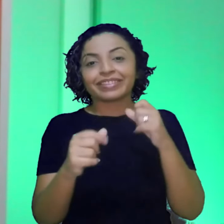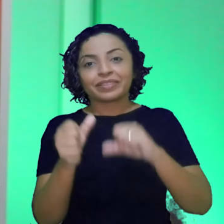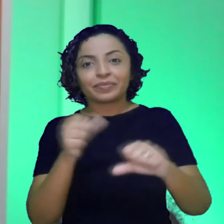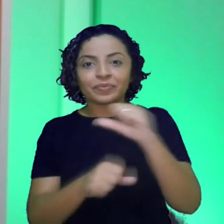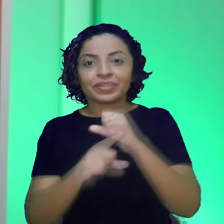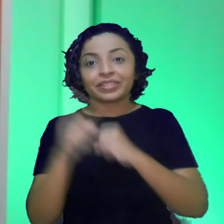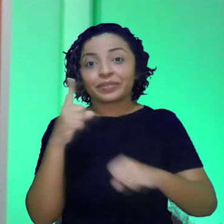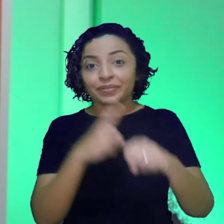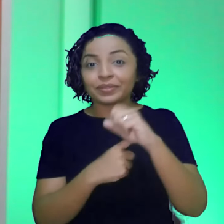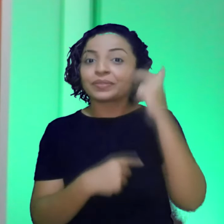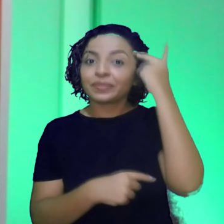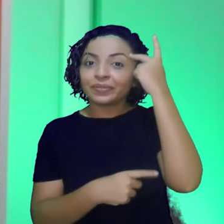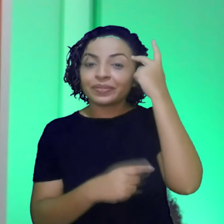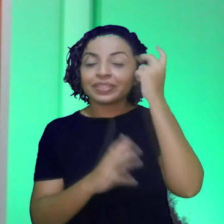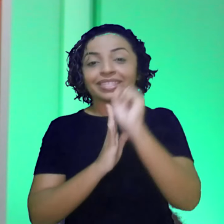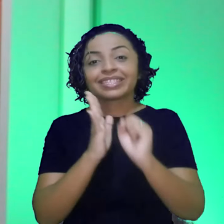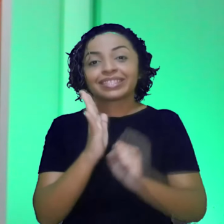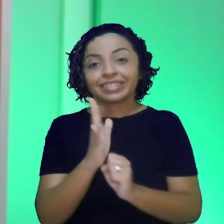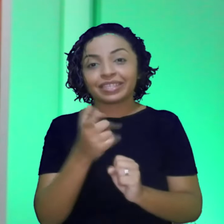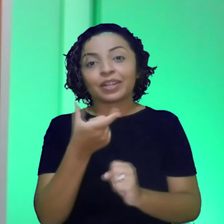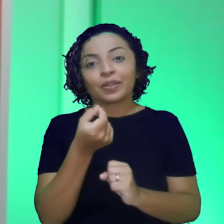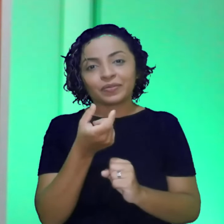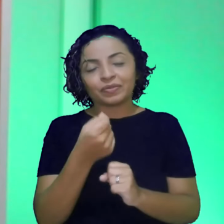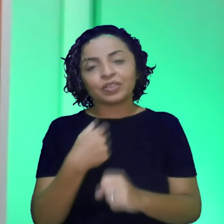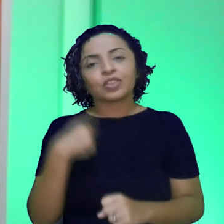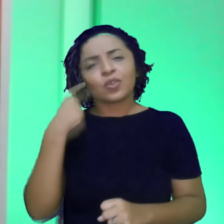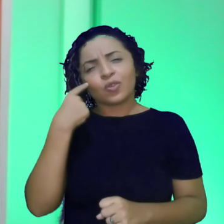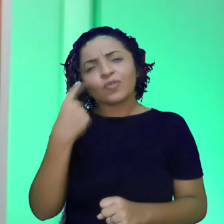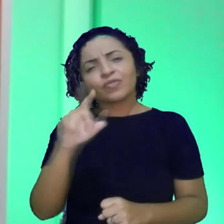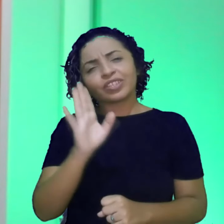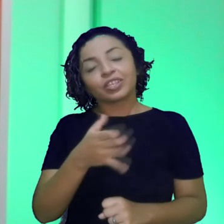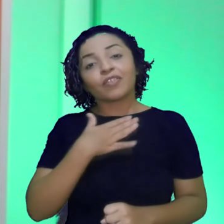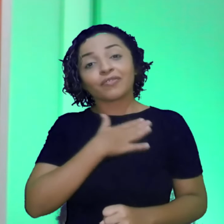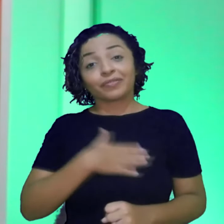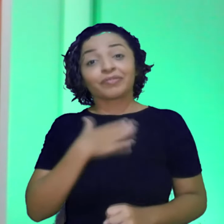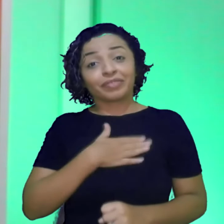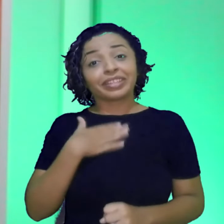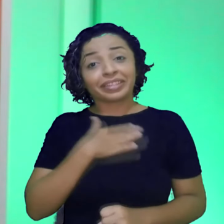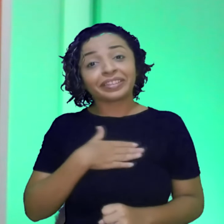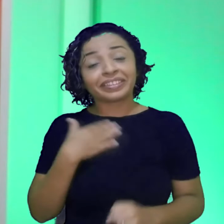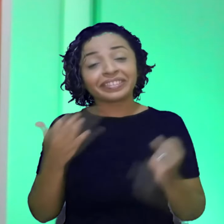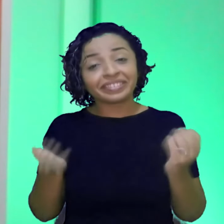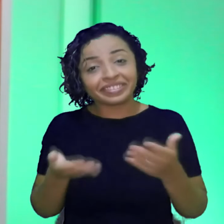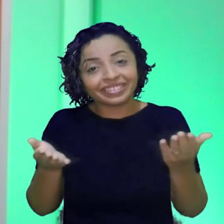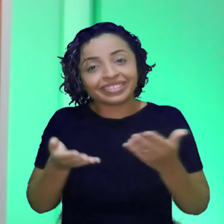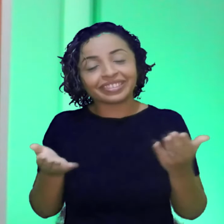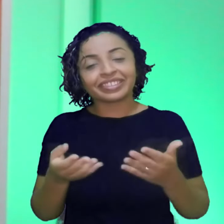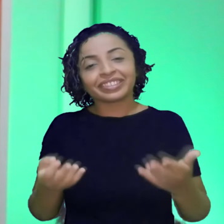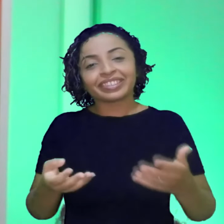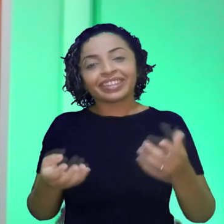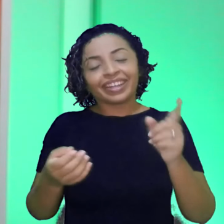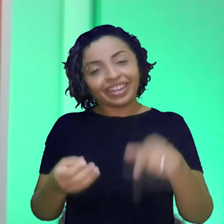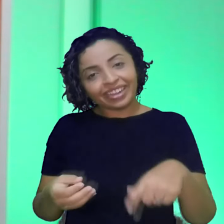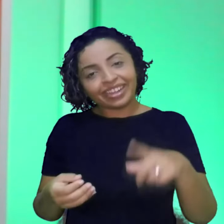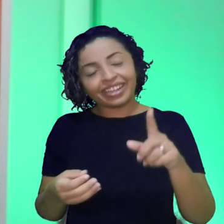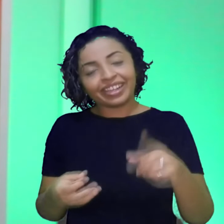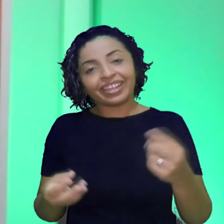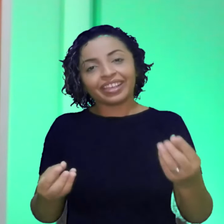sociais envolvendo São Paulo no começo do século XX. Eu já tinha visto esse lançamento e fiquei feliz agora que eles fizeram esse